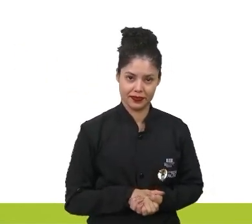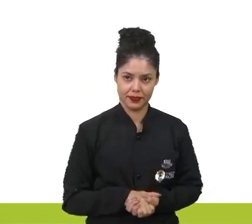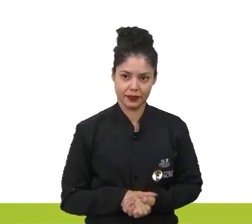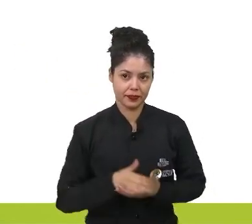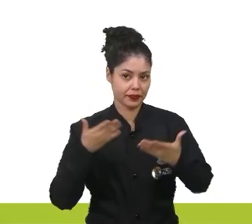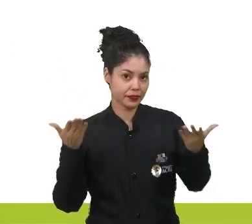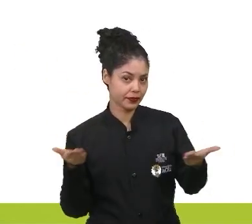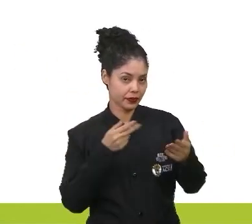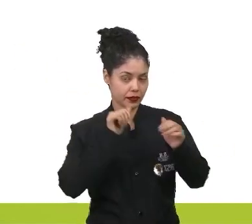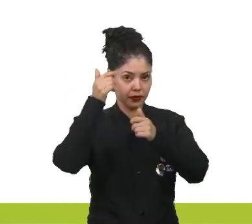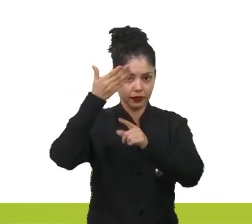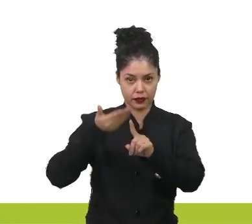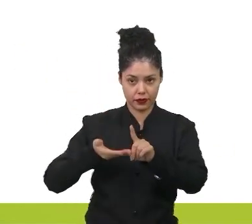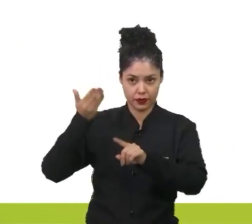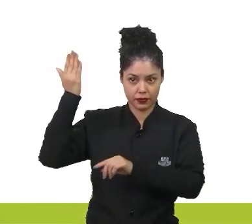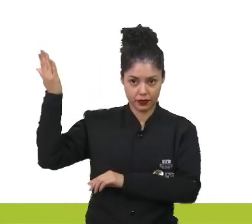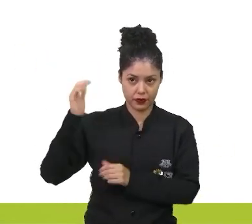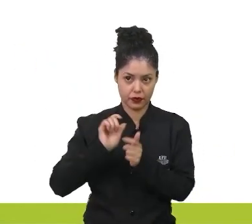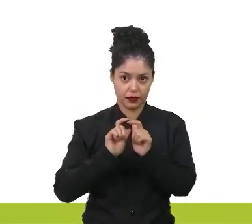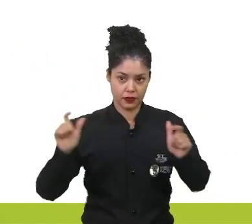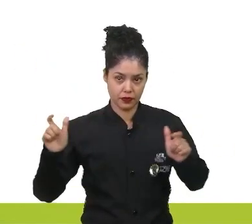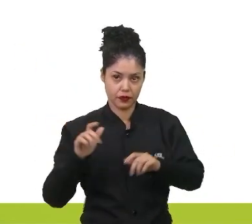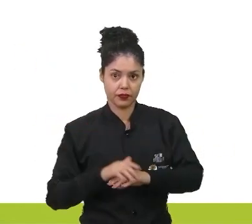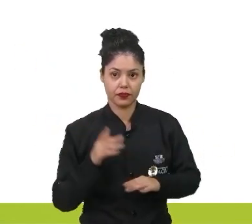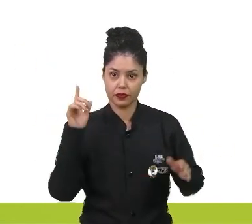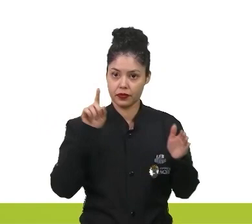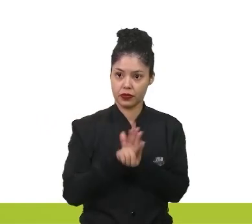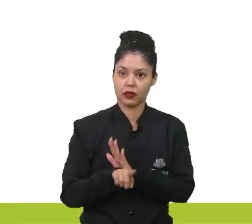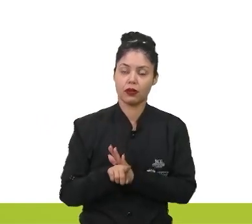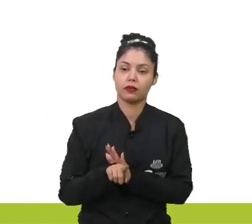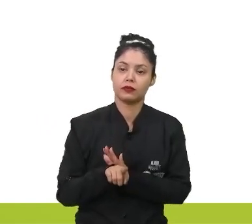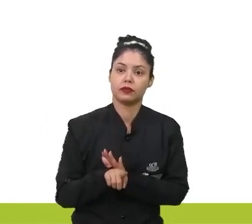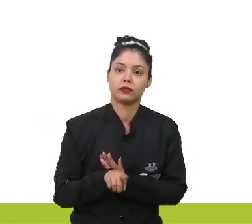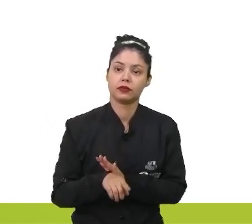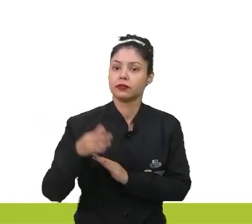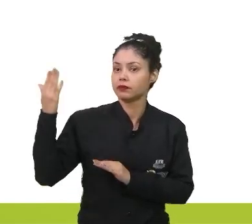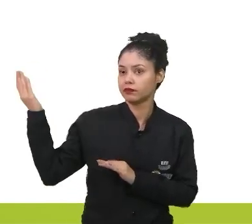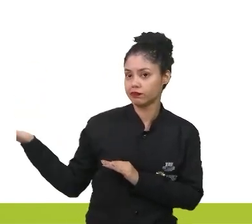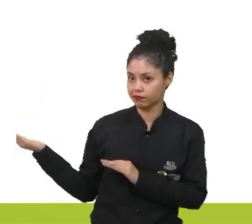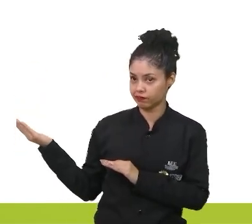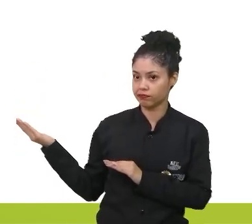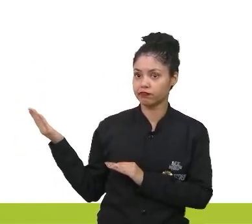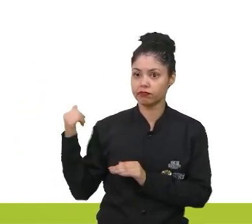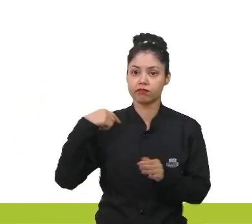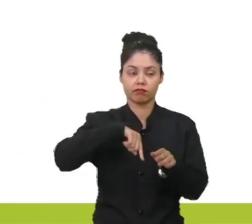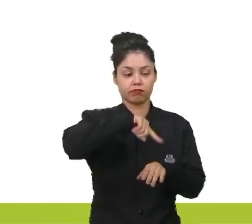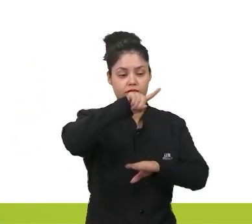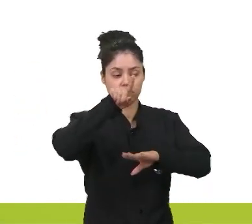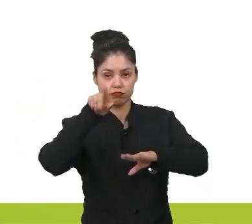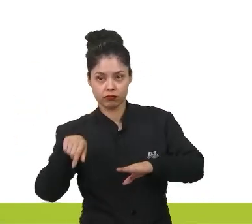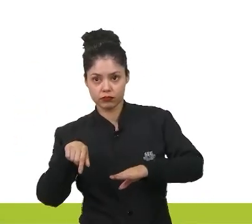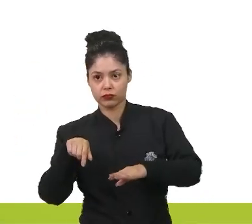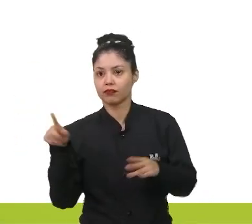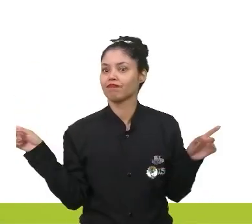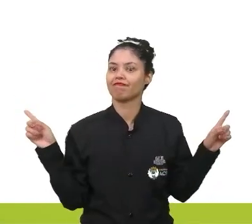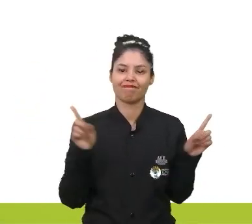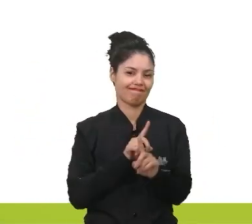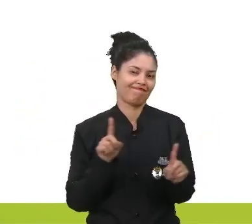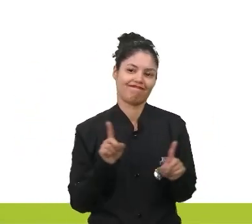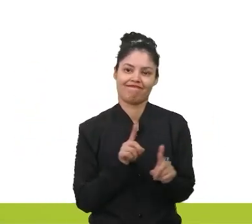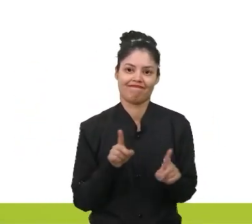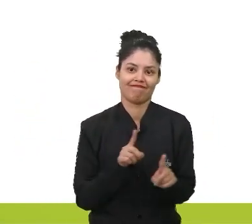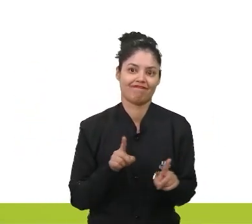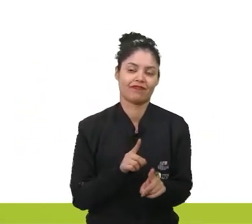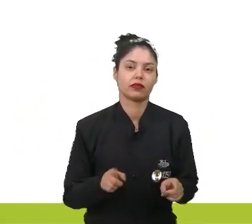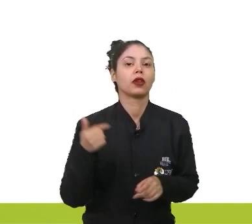ok? Então, representa uma função crescente. Pergunta, esse gráfico aqui é uma função crescente? Não. Então,